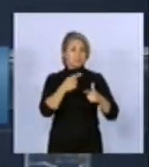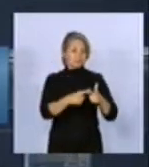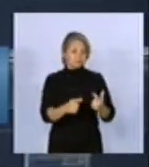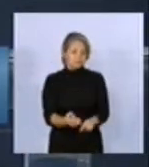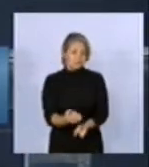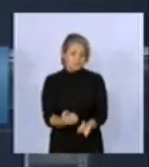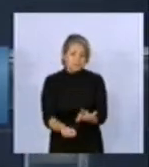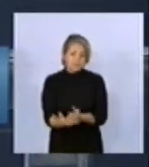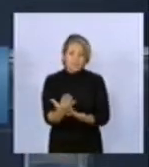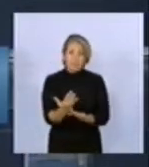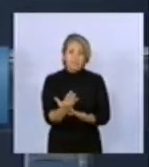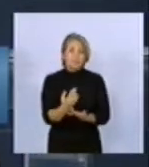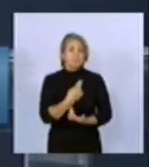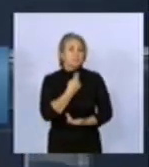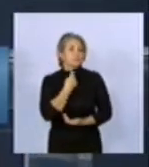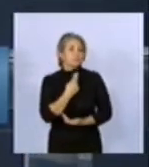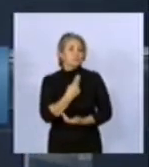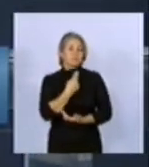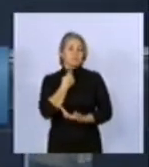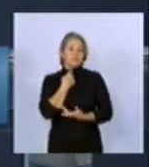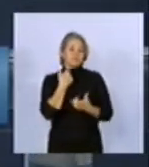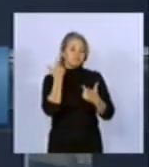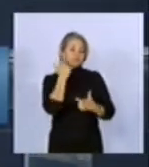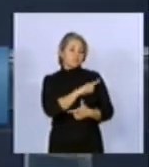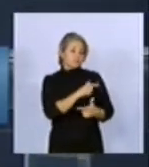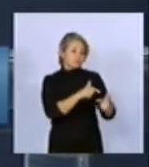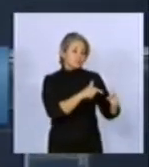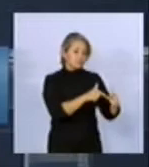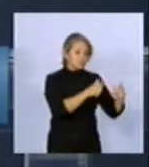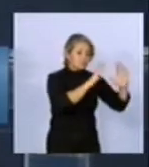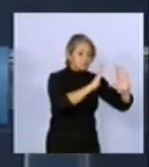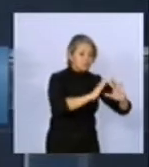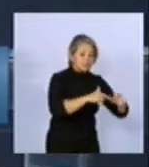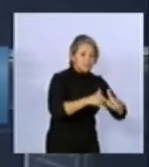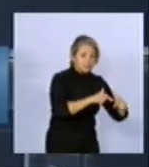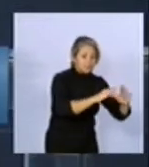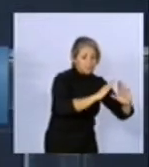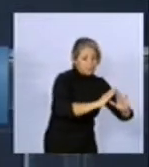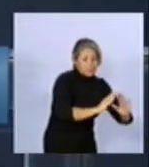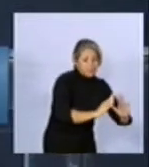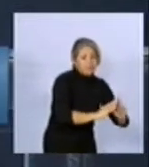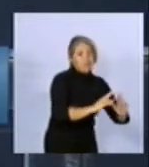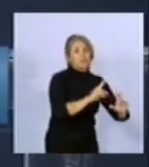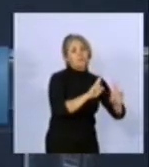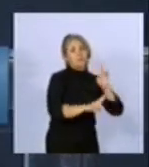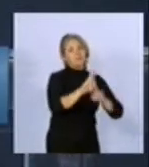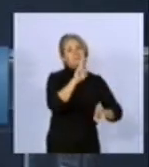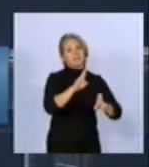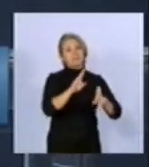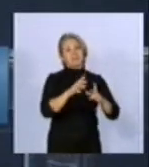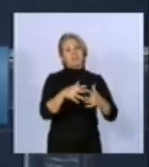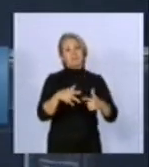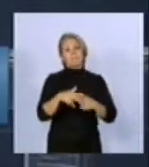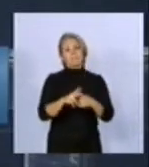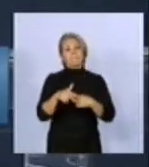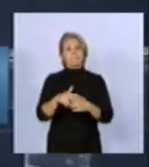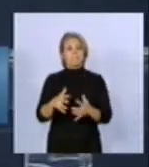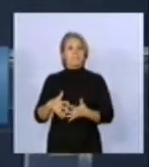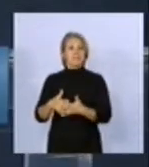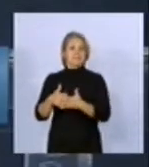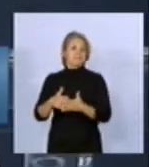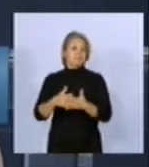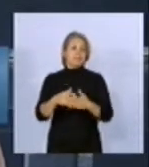ele não tem como numa pequena propriedade utilizar essas máquinas porque elas não